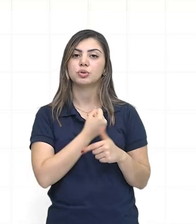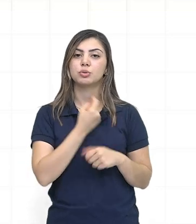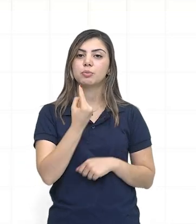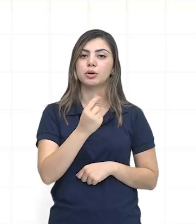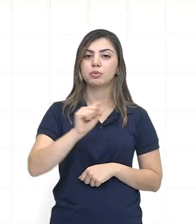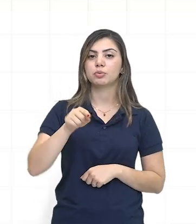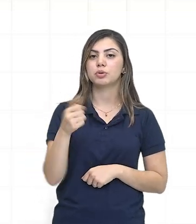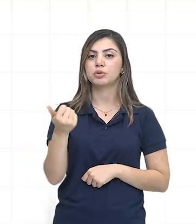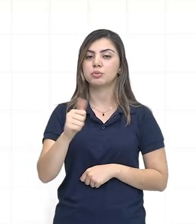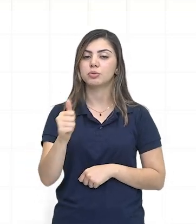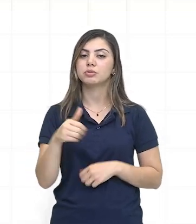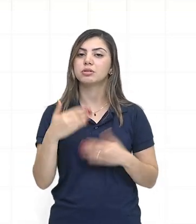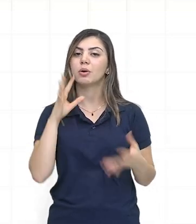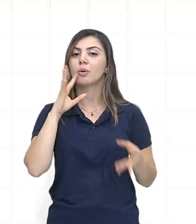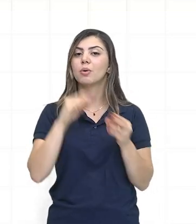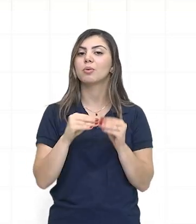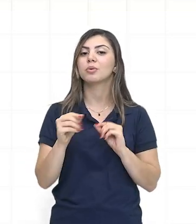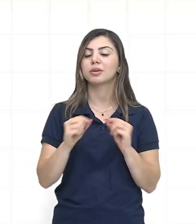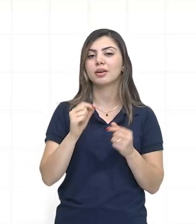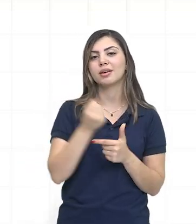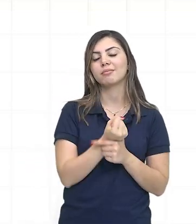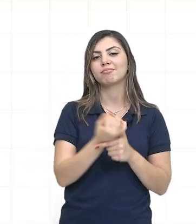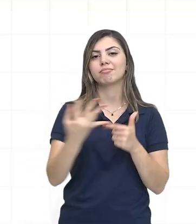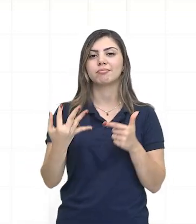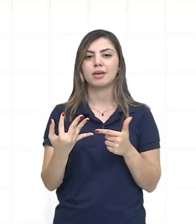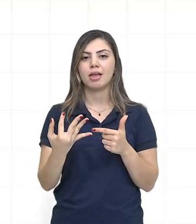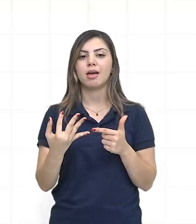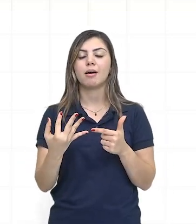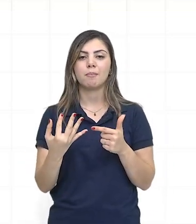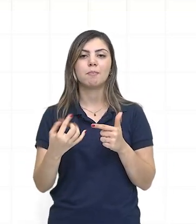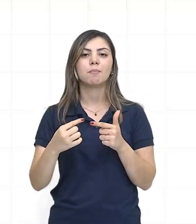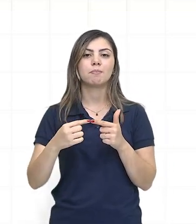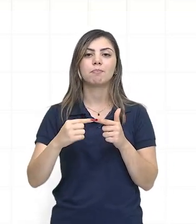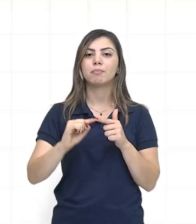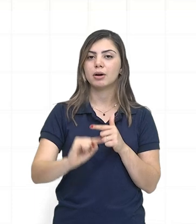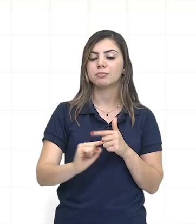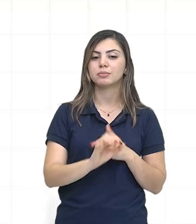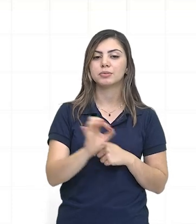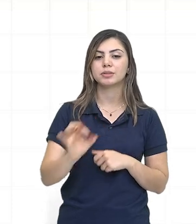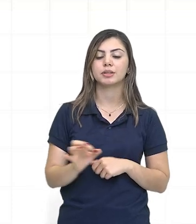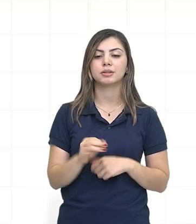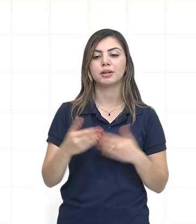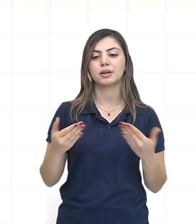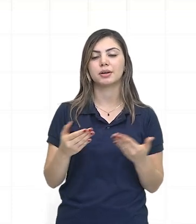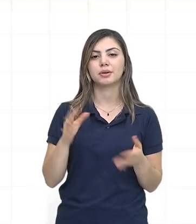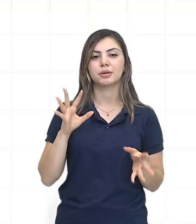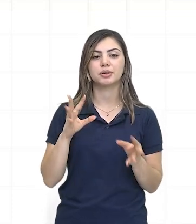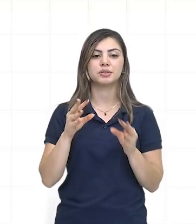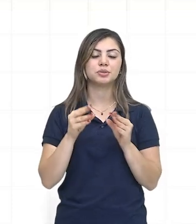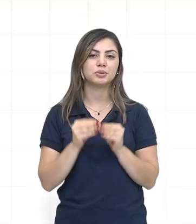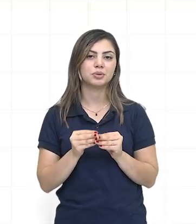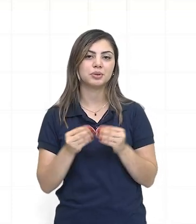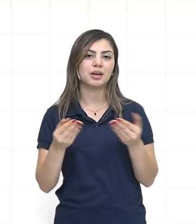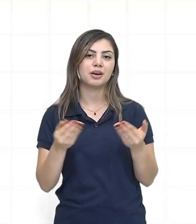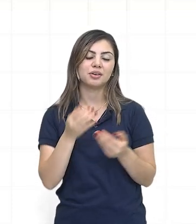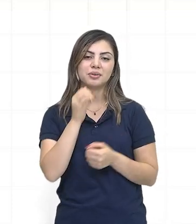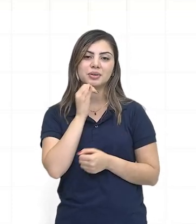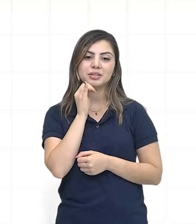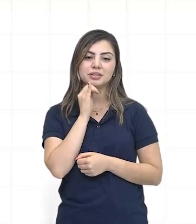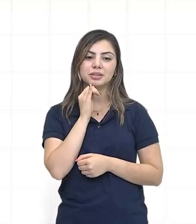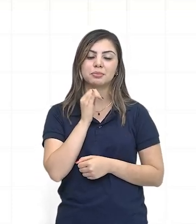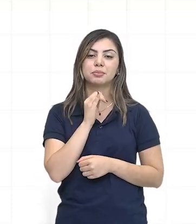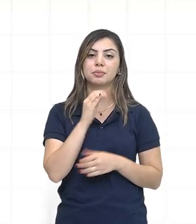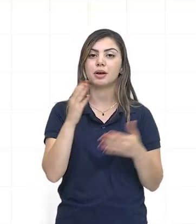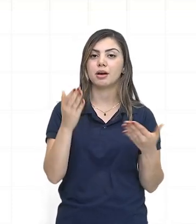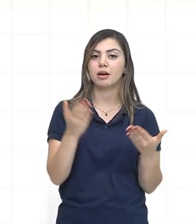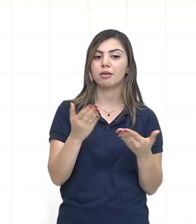e por ele mesmo, então o 11 é um número primo. E aqui a gente conclui com o número